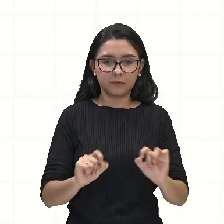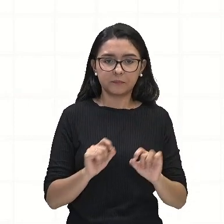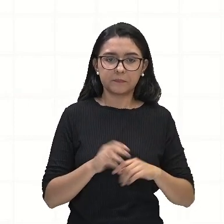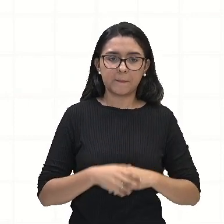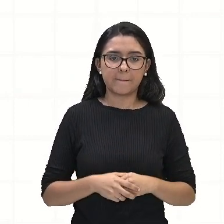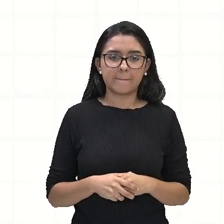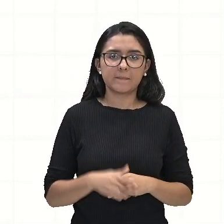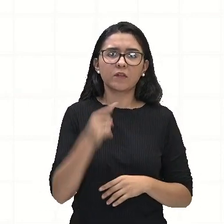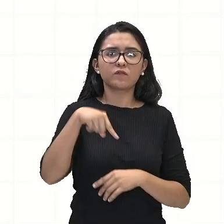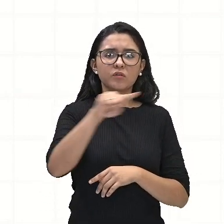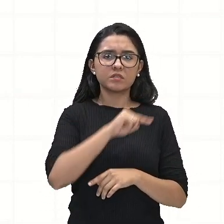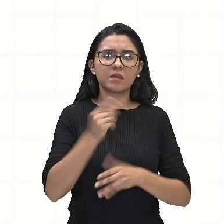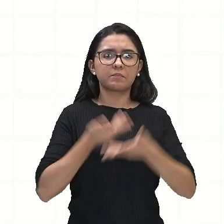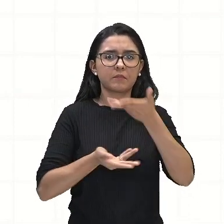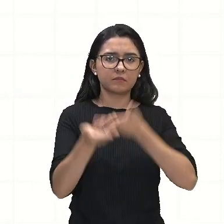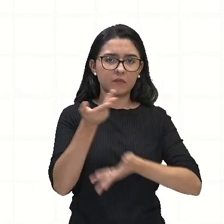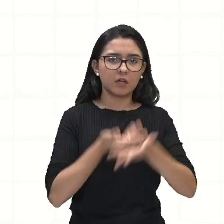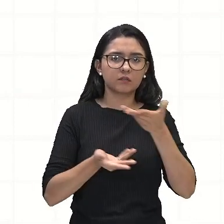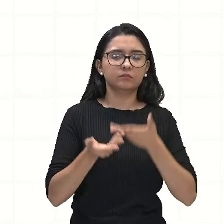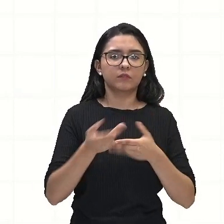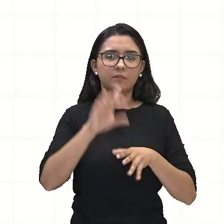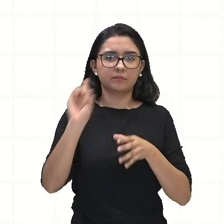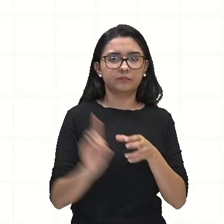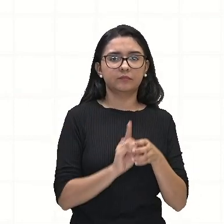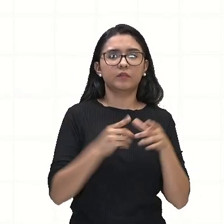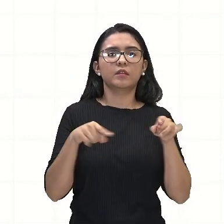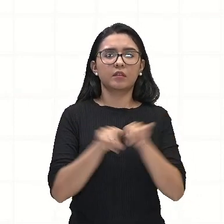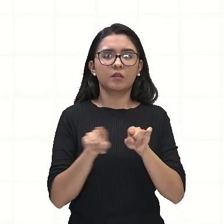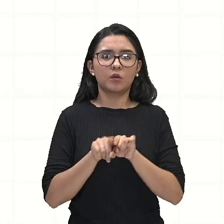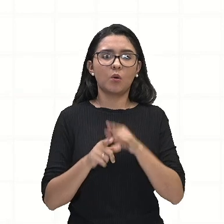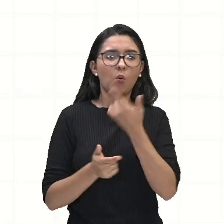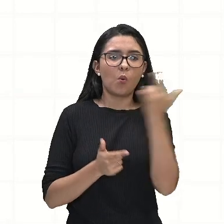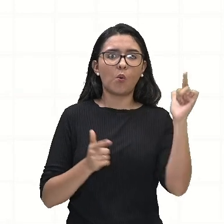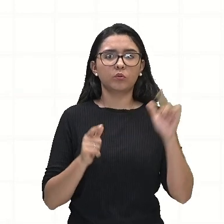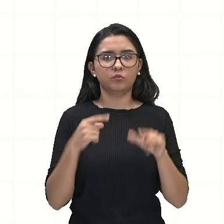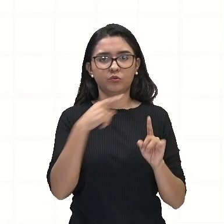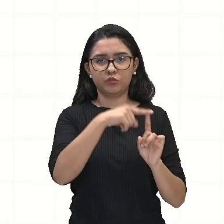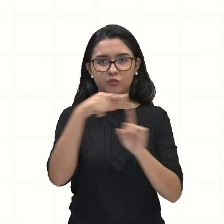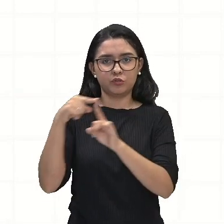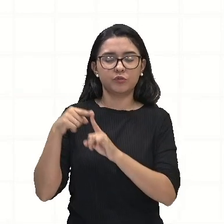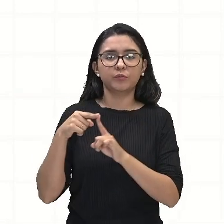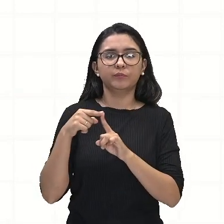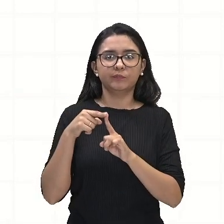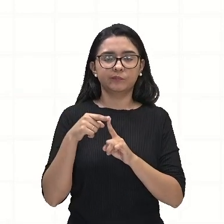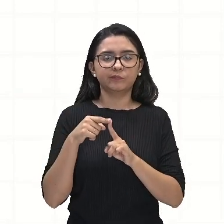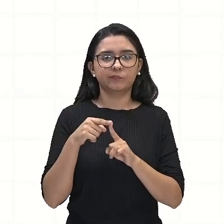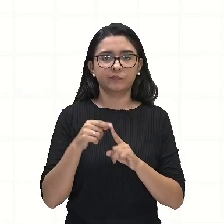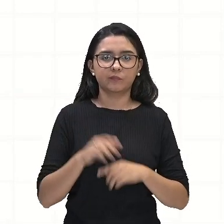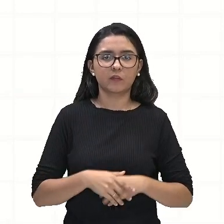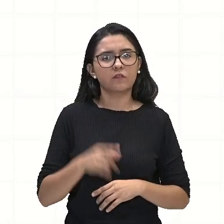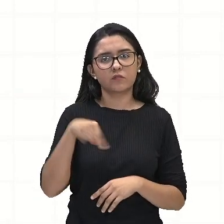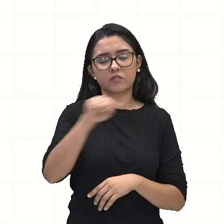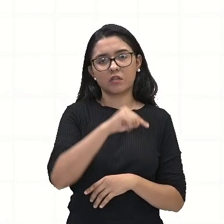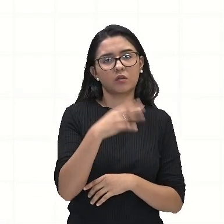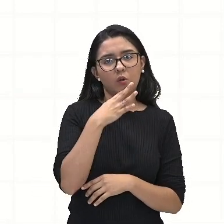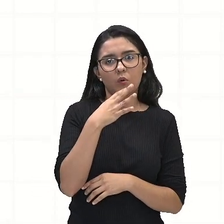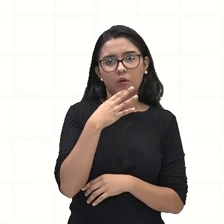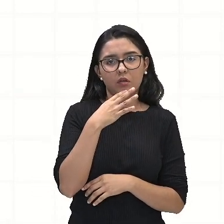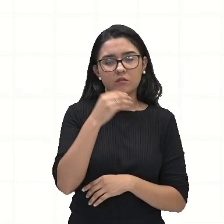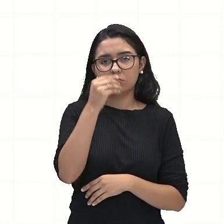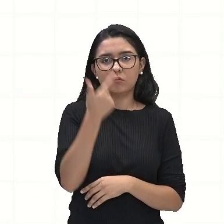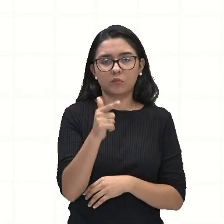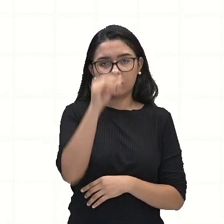você se interagir, né, se integrar com outras obras que não fazem parte do seu conhecimento